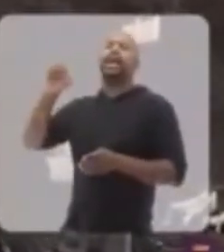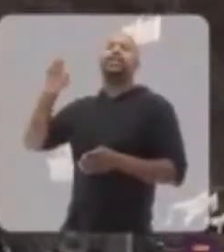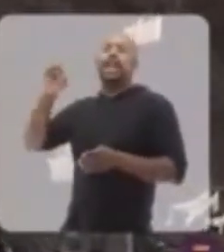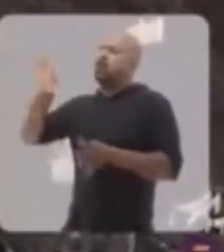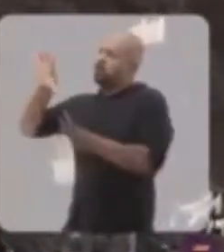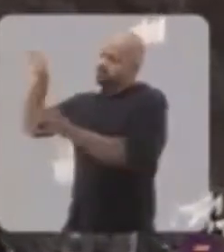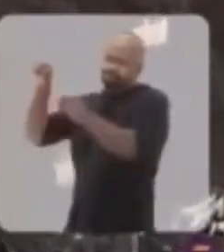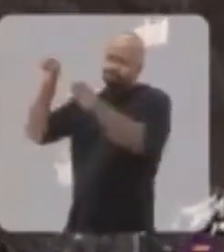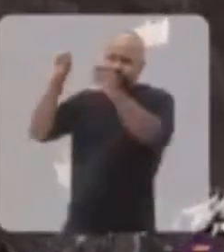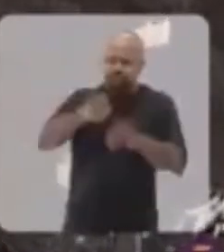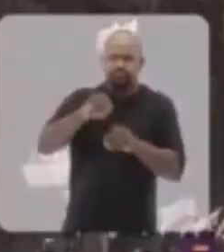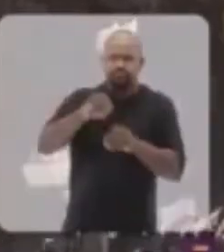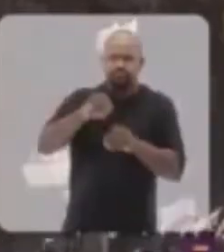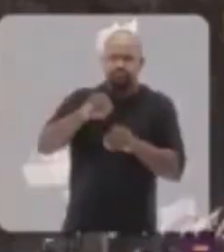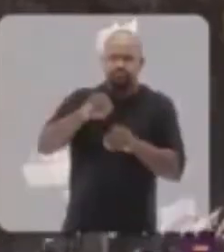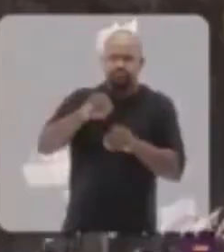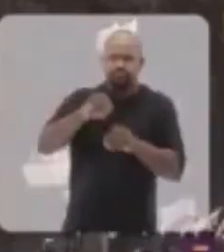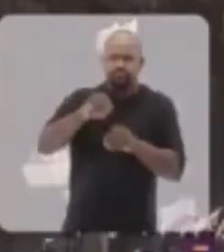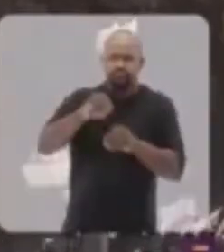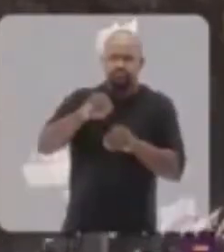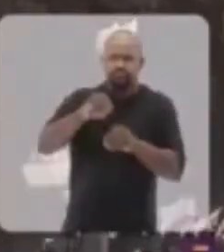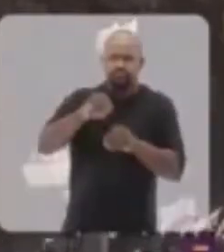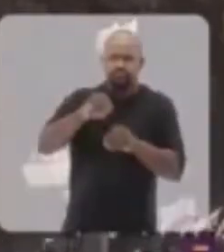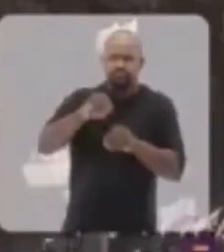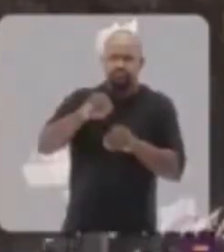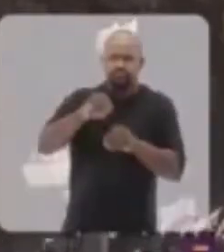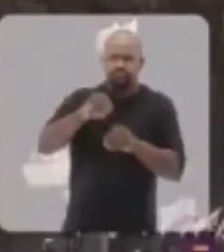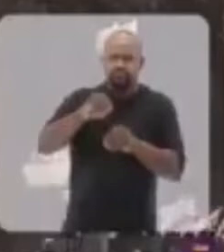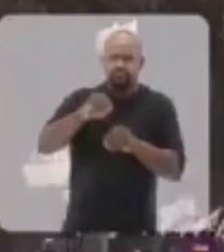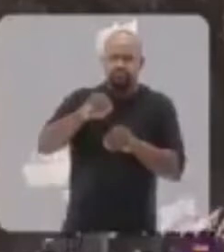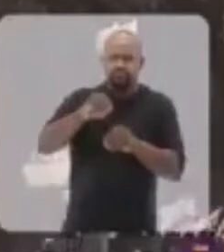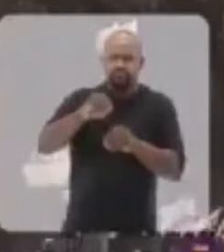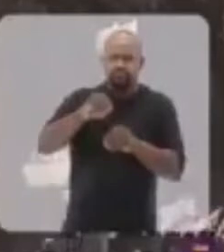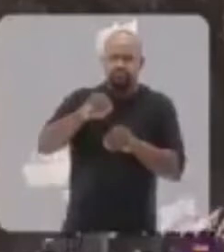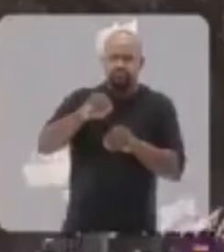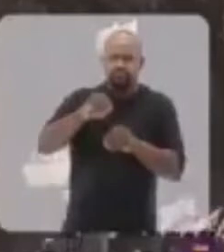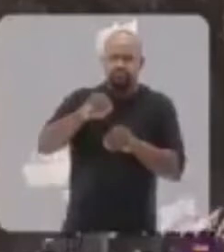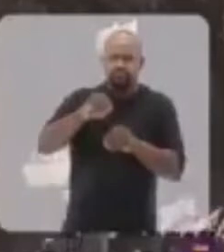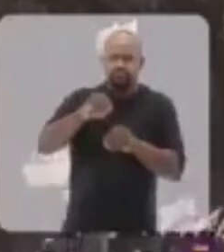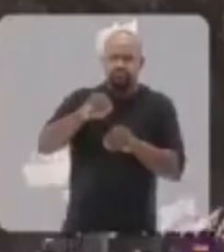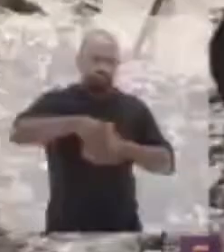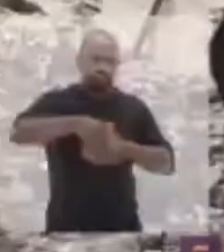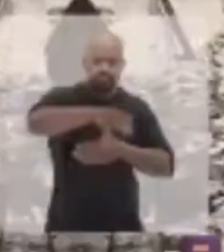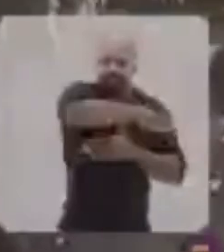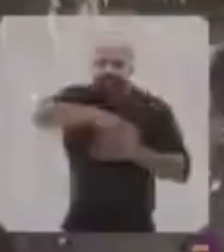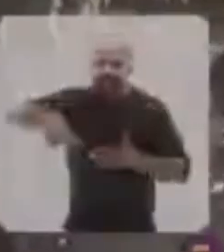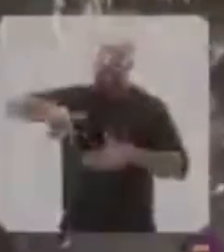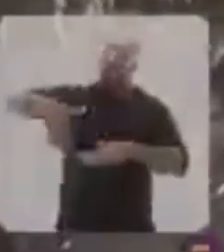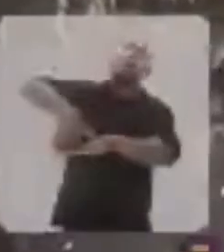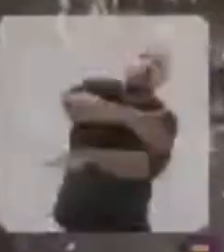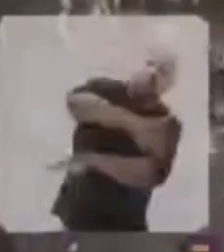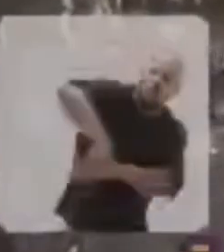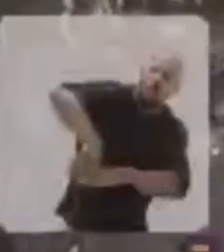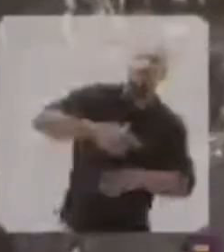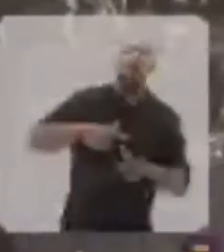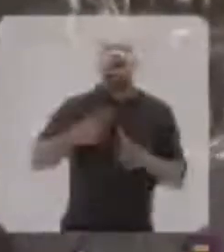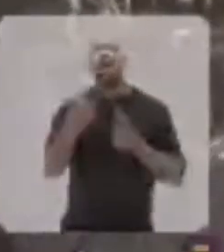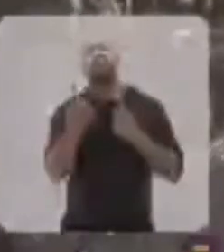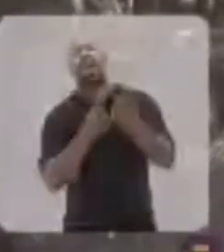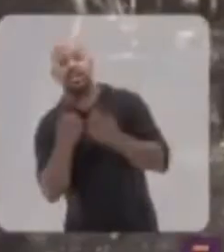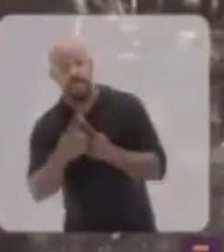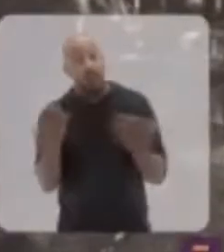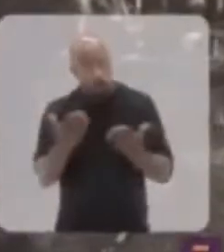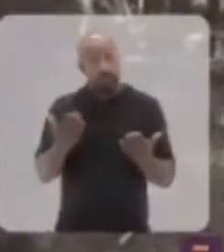Morro do Castelo, que foi derrubado e deu origem a um imenso aterro. E há ruas e avenidas, hoje